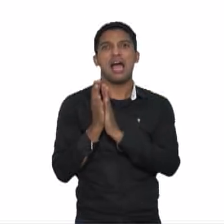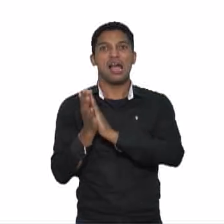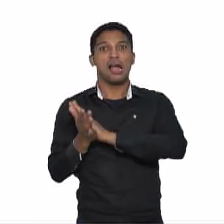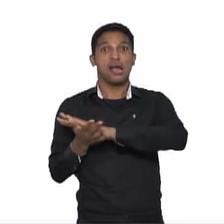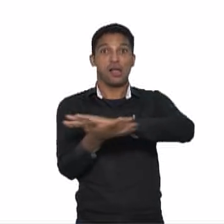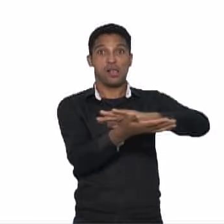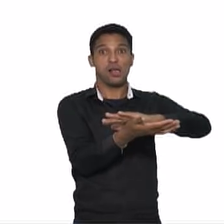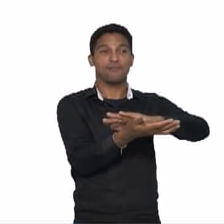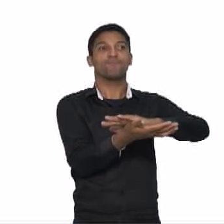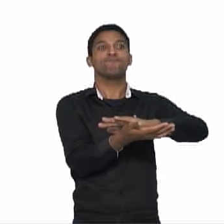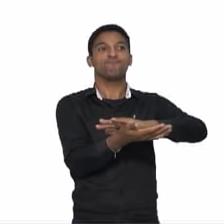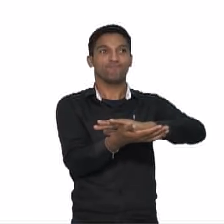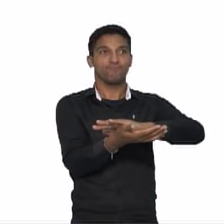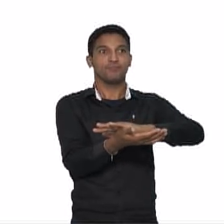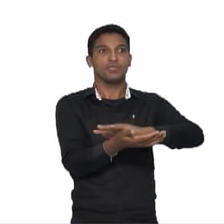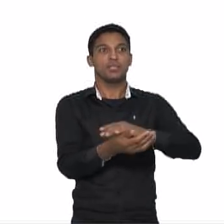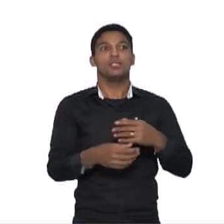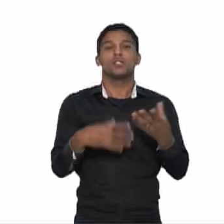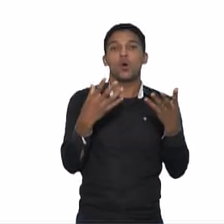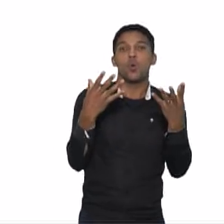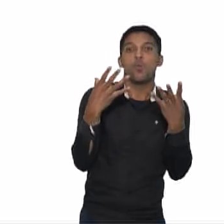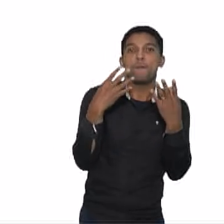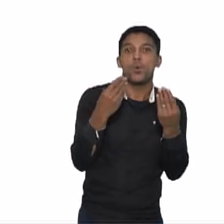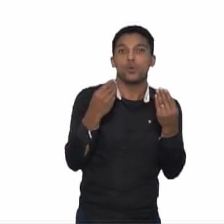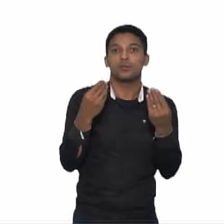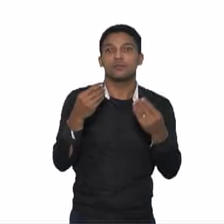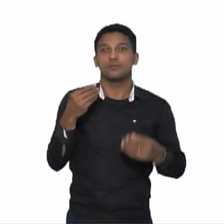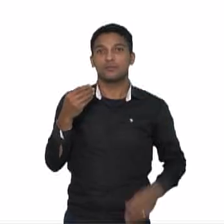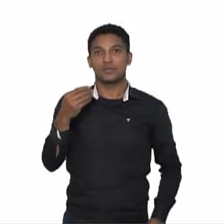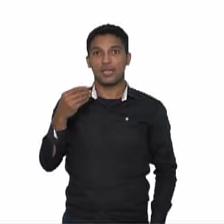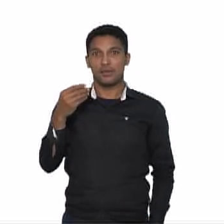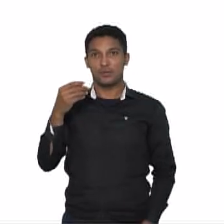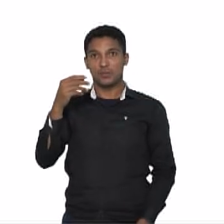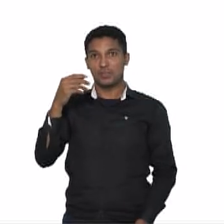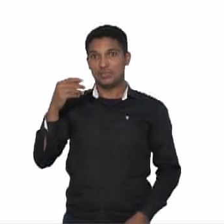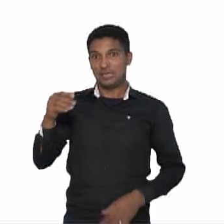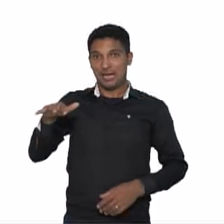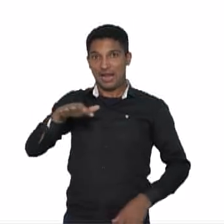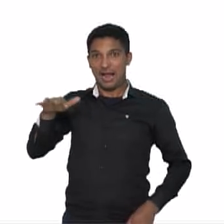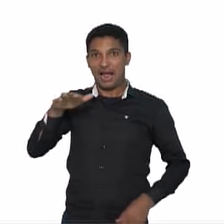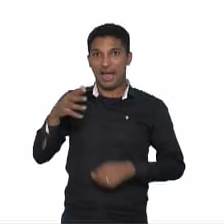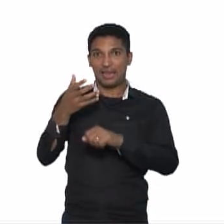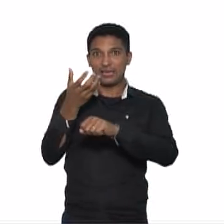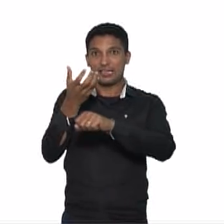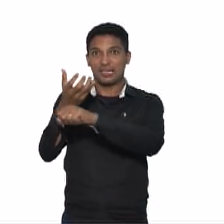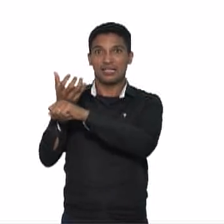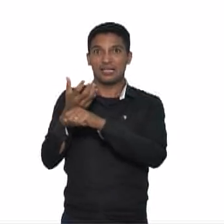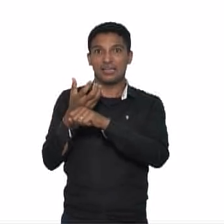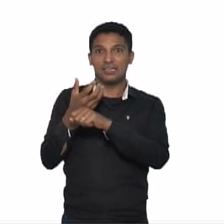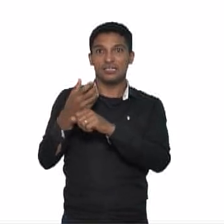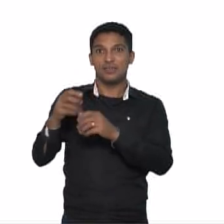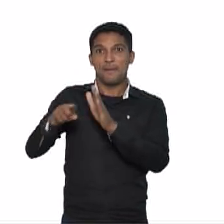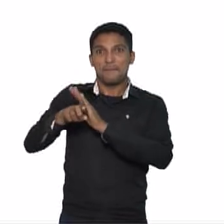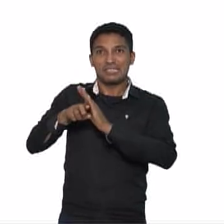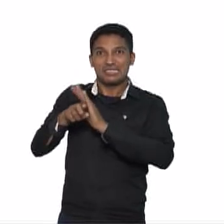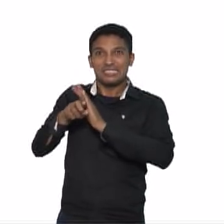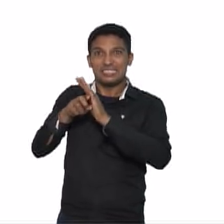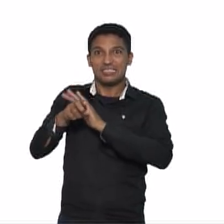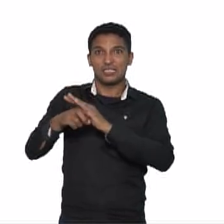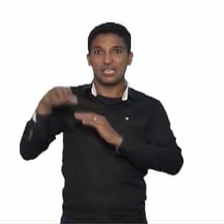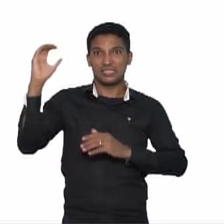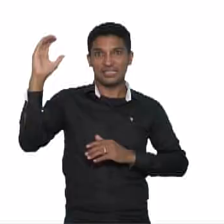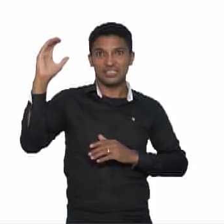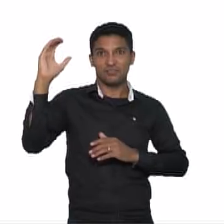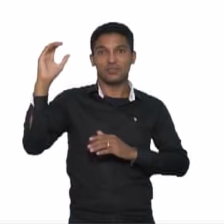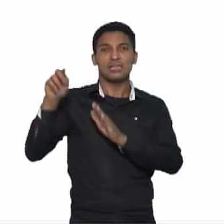estudiosos e militantes a duvidar dos benefícios dos avanços da ciência e do tal progresso. Então tem uma charge